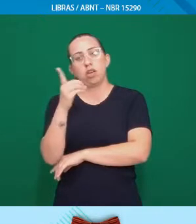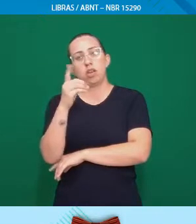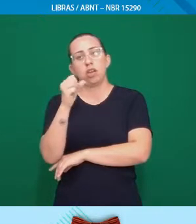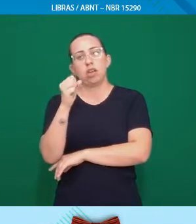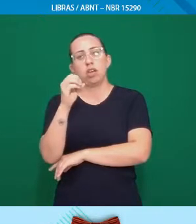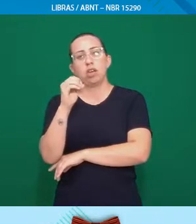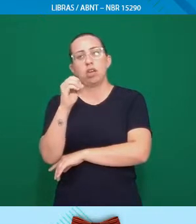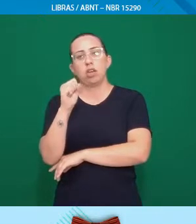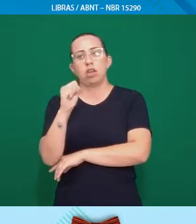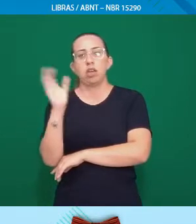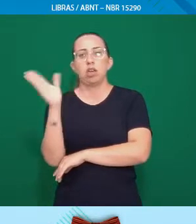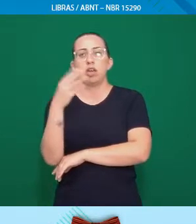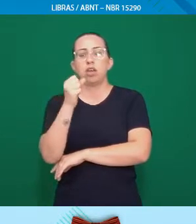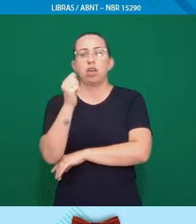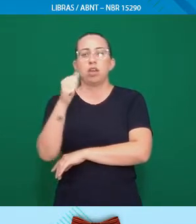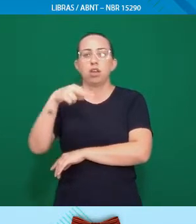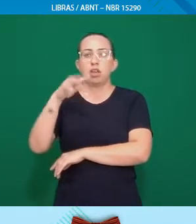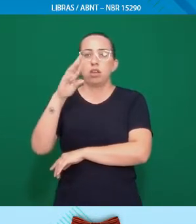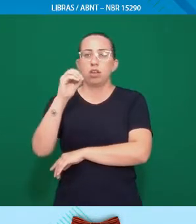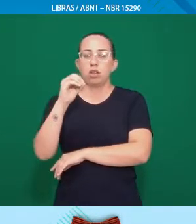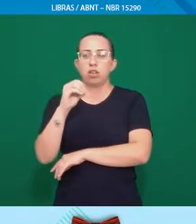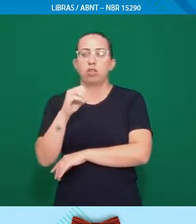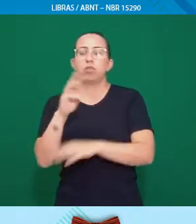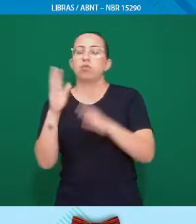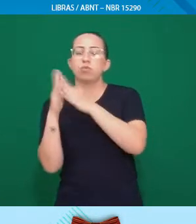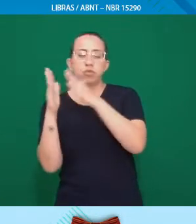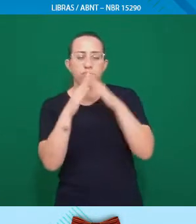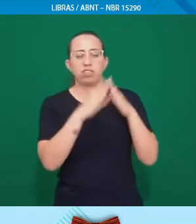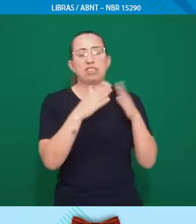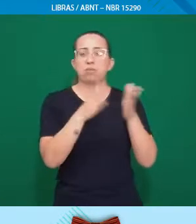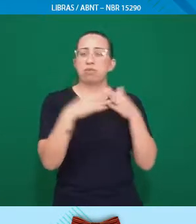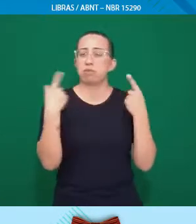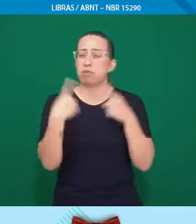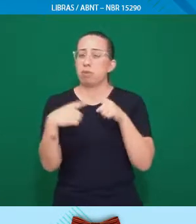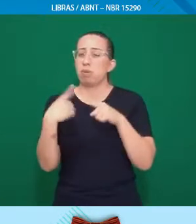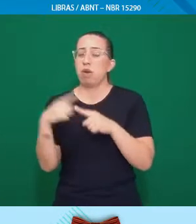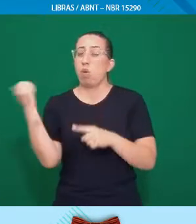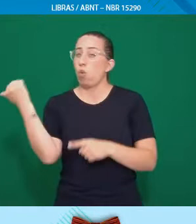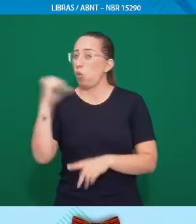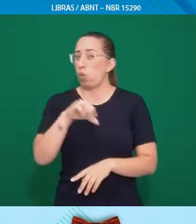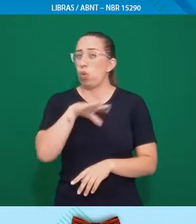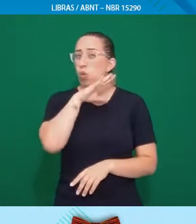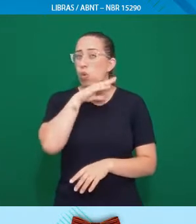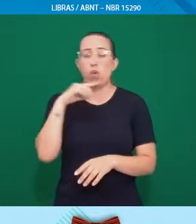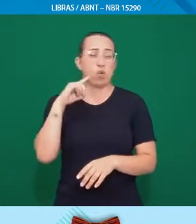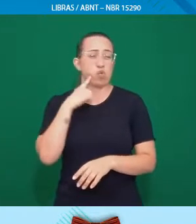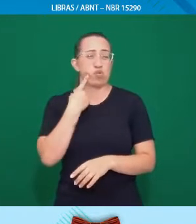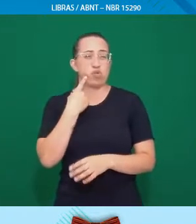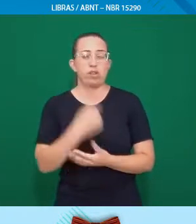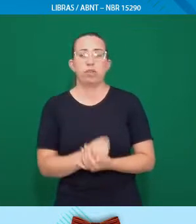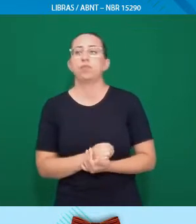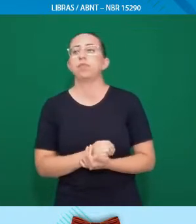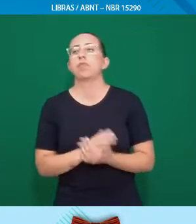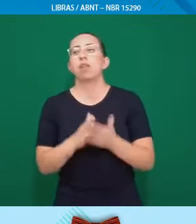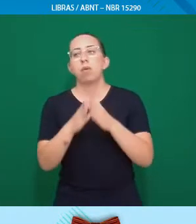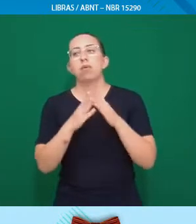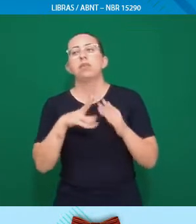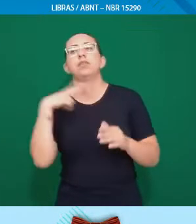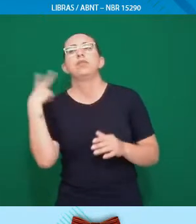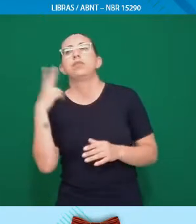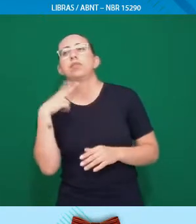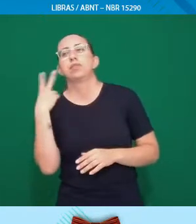justificativa trata-se de pedido dos moradores da vizinhança os vereadores Claudemir da Silva e João Nilson de Oliveira indicação